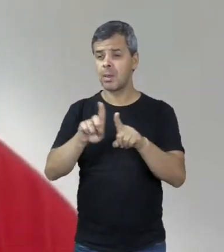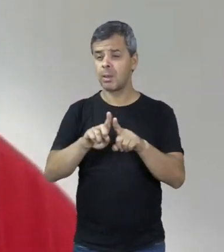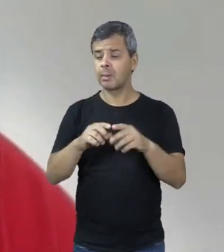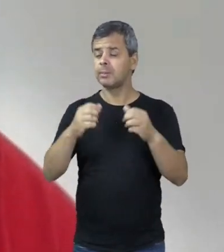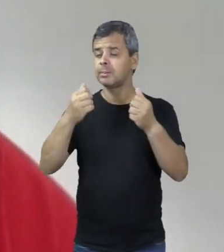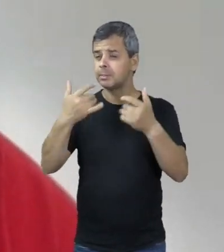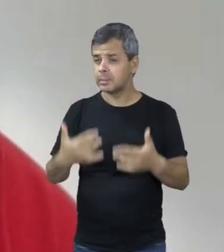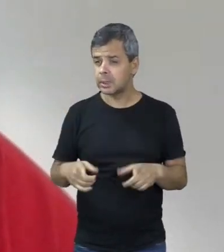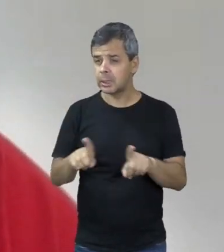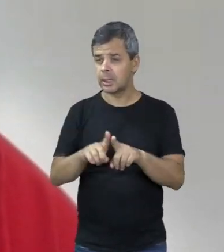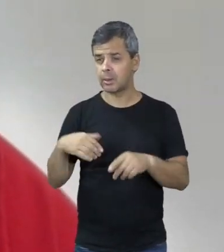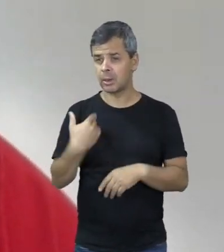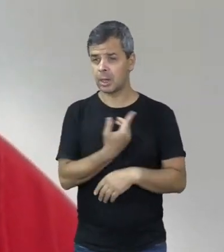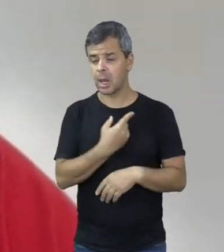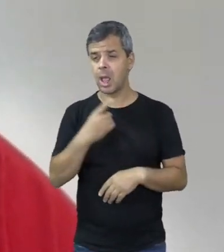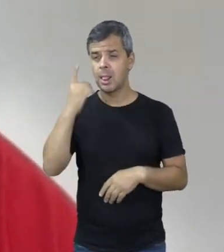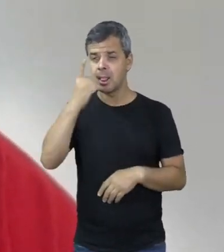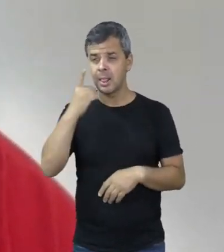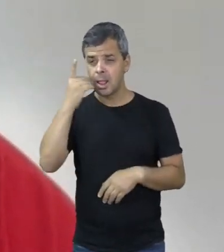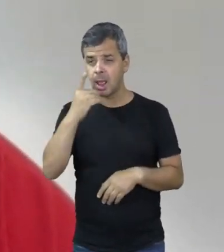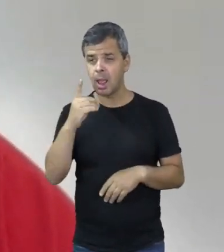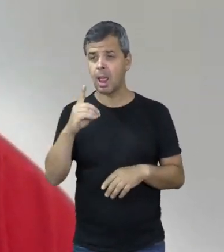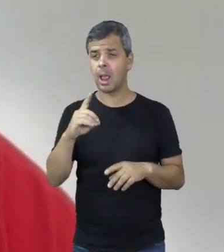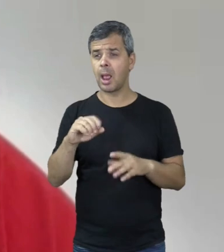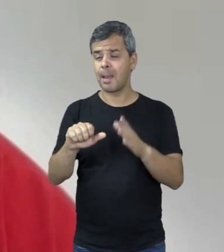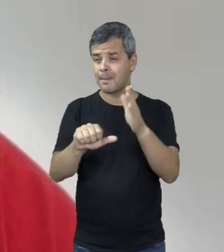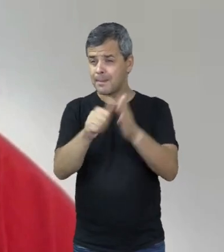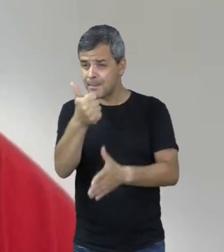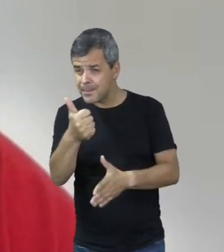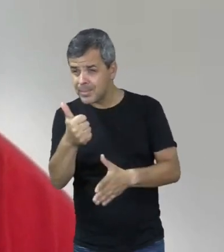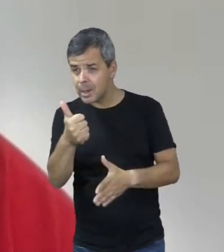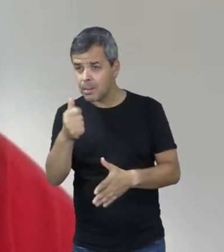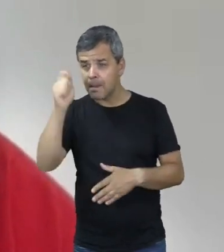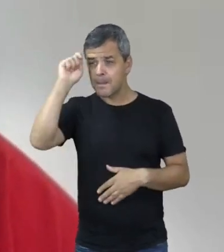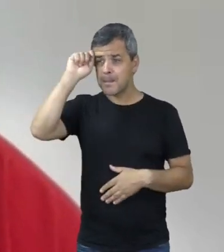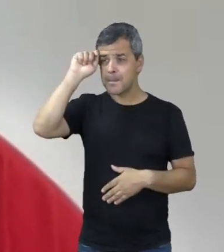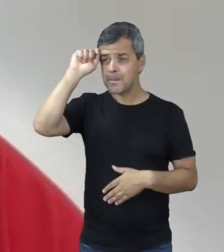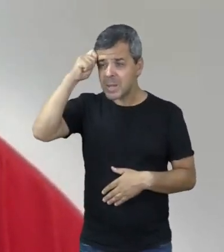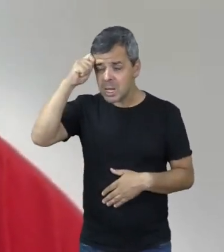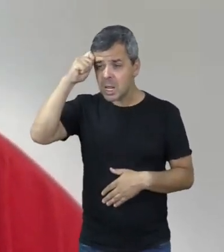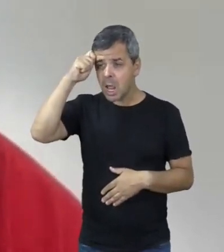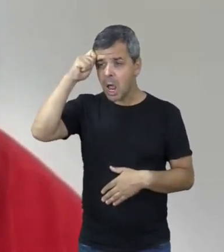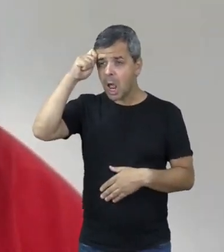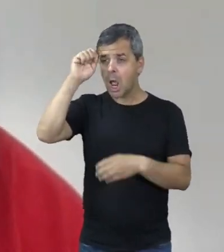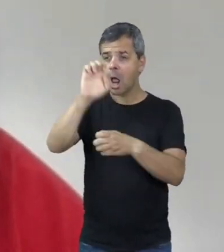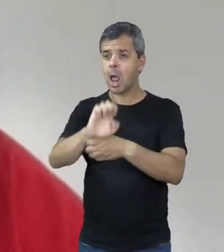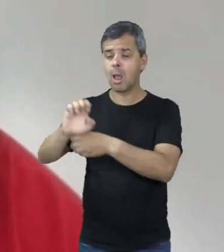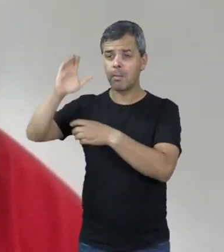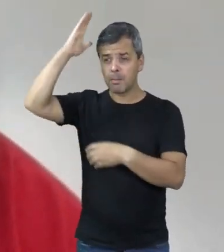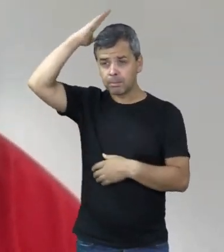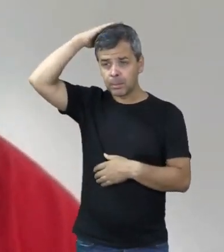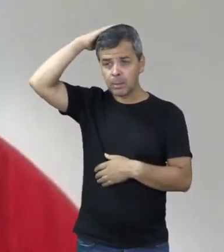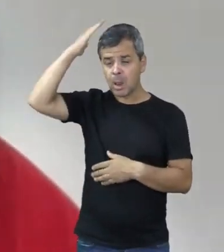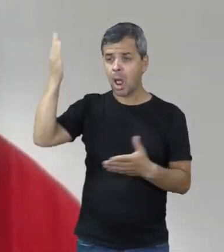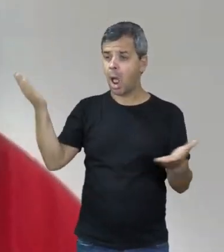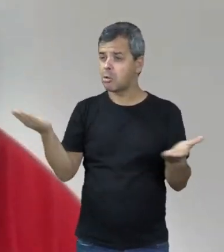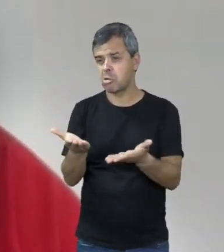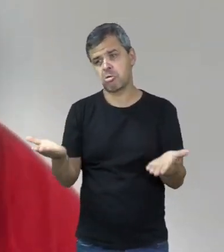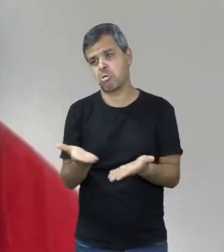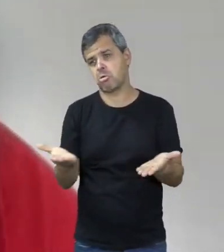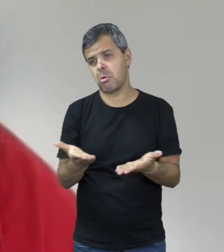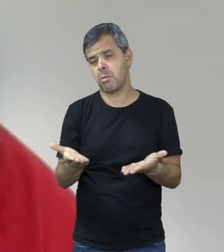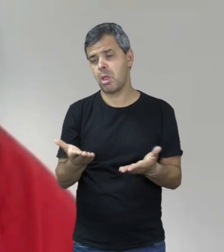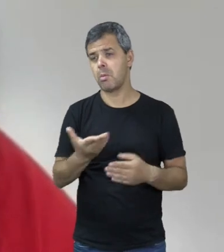falar rapidinho da nossa querida deputada Carol D'Artora, a primeira deputada federal preta do estado do Paraná. Sim. Uma pena que só agora, mas também uma